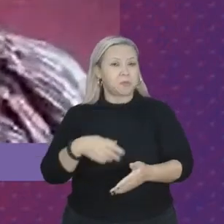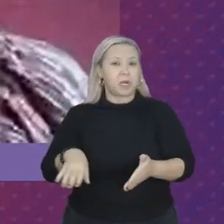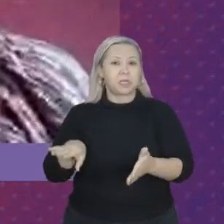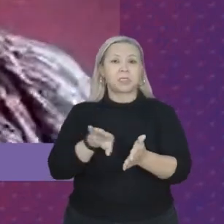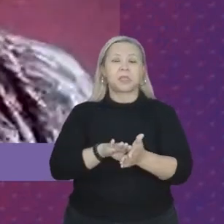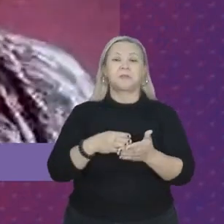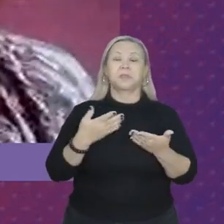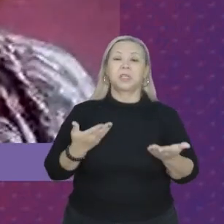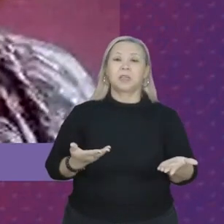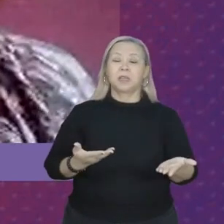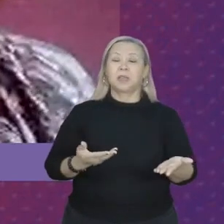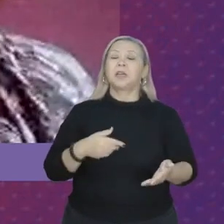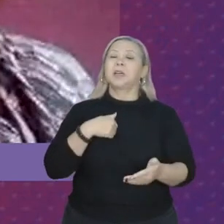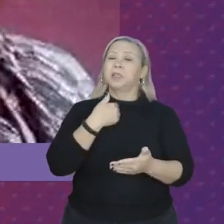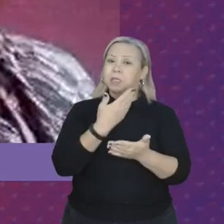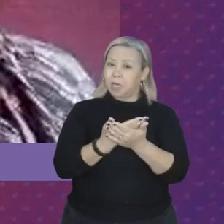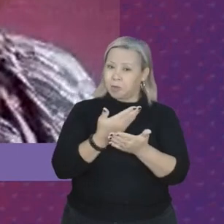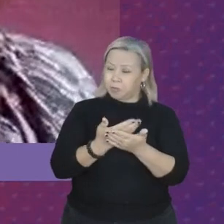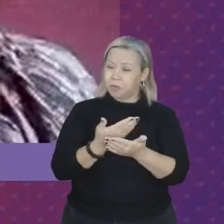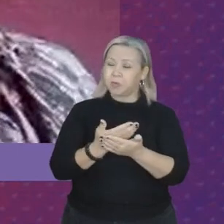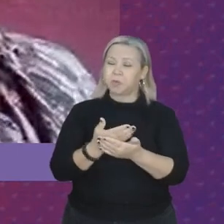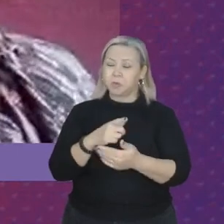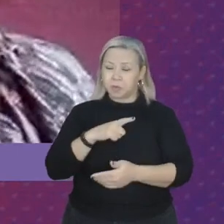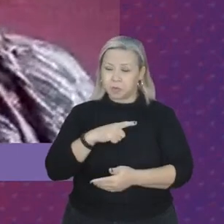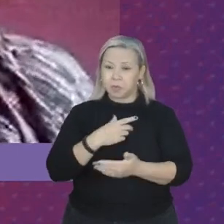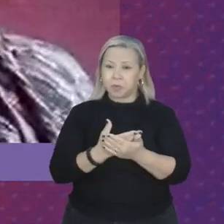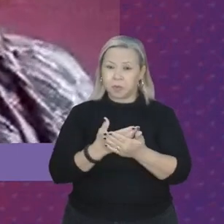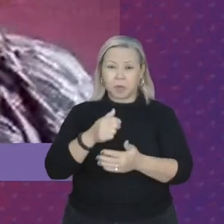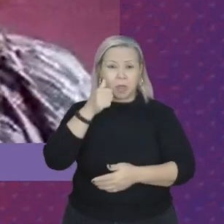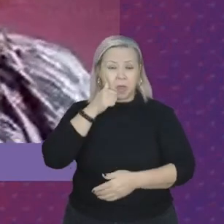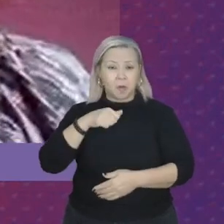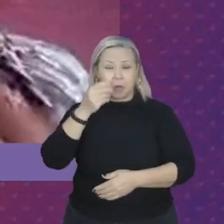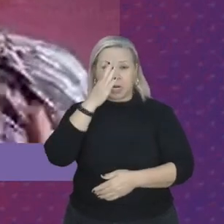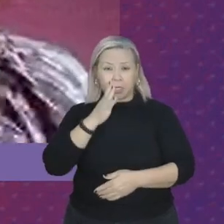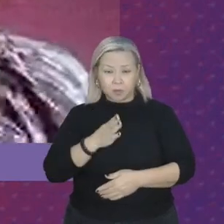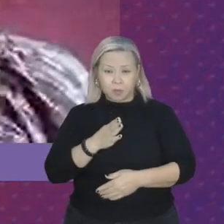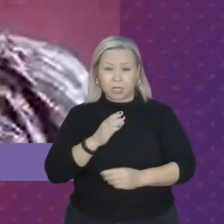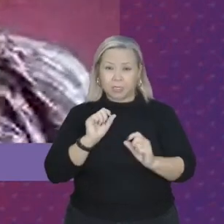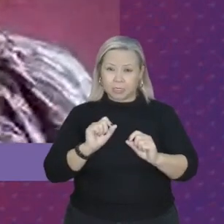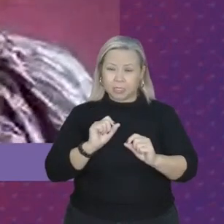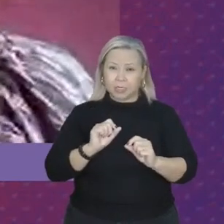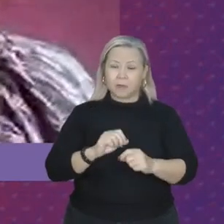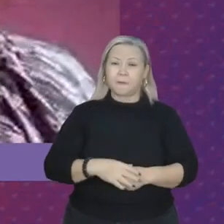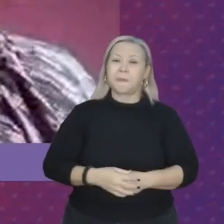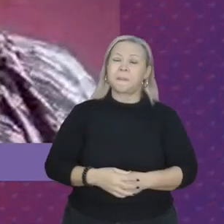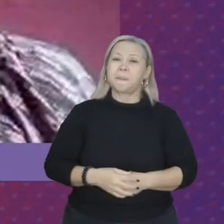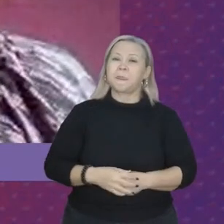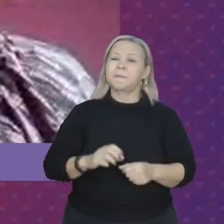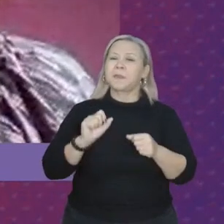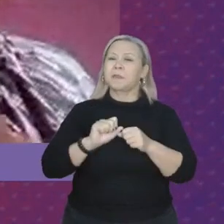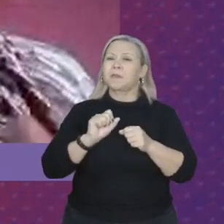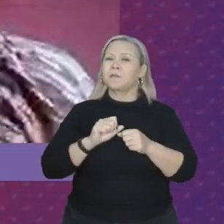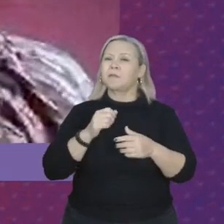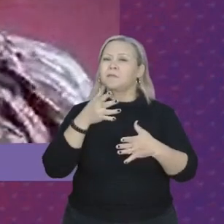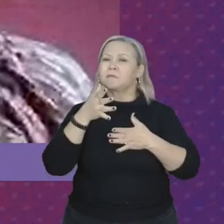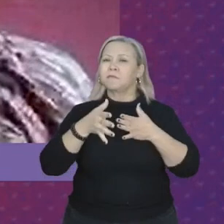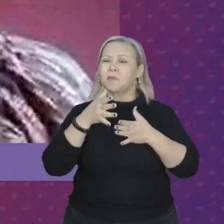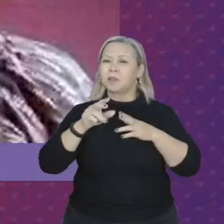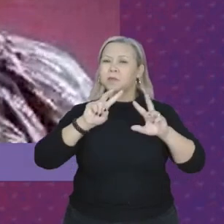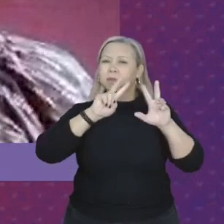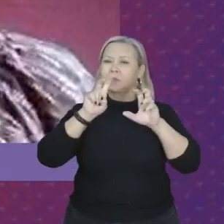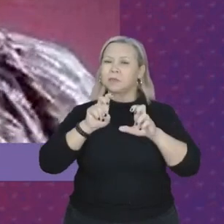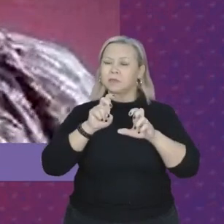um estudo do Mulheres do Brasil, né, a Luísa Trajano reforça muito isso, que a conta que